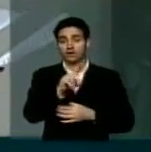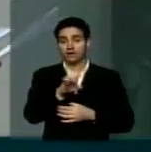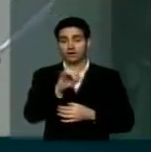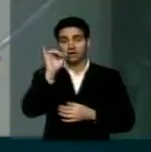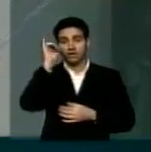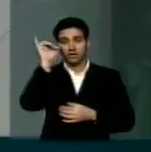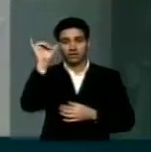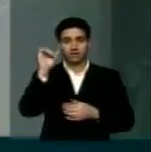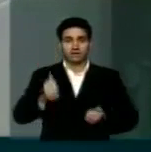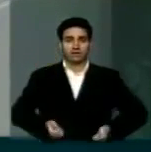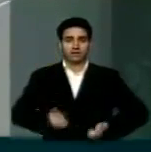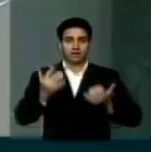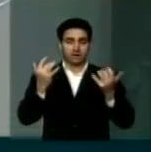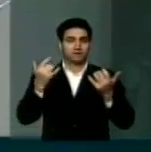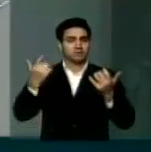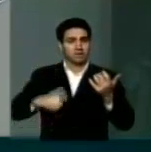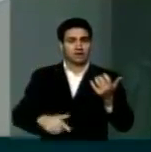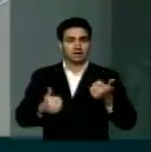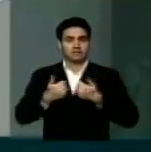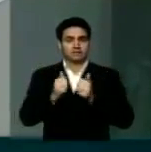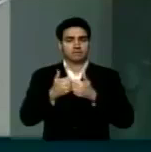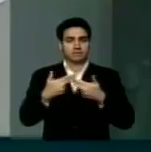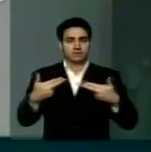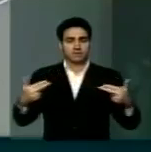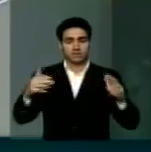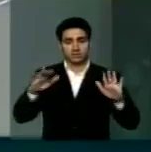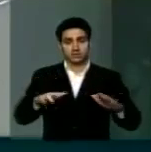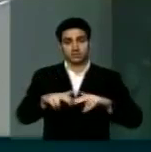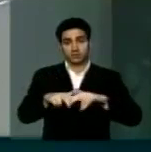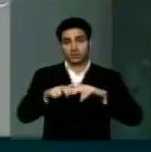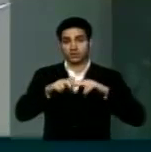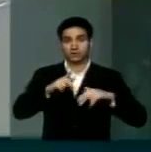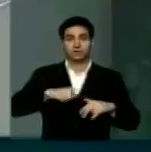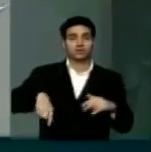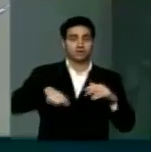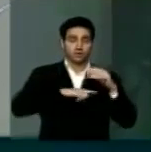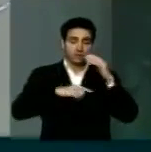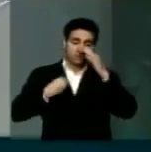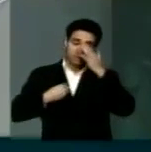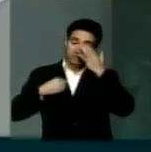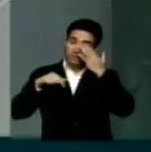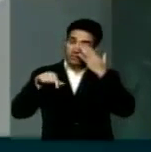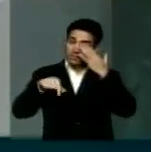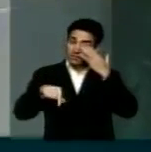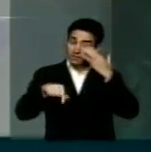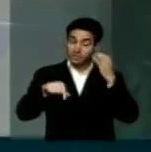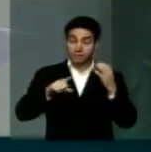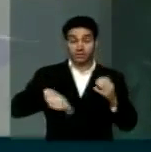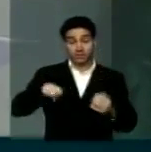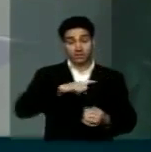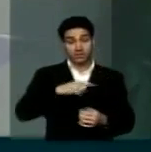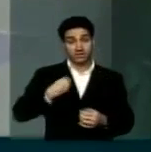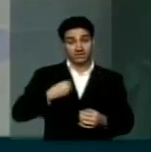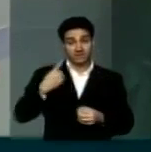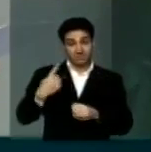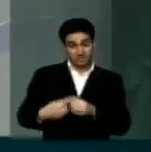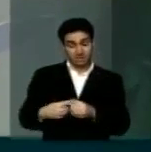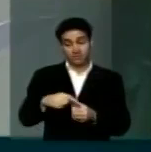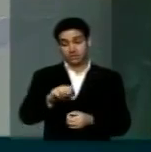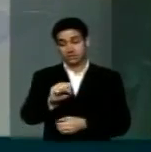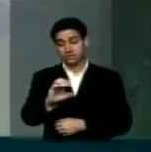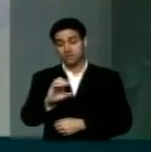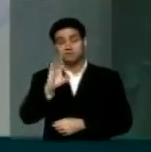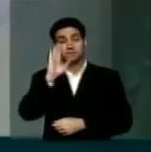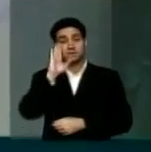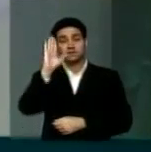evitando custo de financiamento e transporte. Por isso nós viemos aqui, senhores deputados. Nós lá da região de Santa Catarina, principalmente o deputado